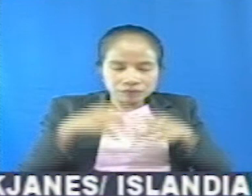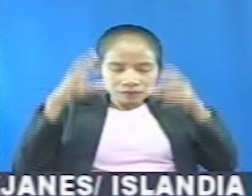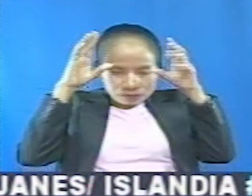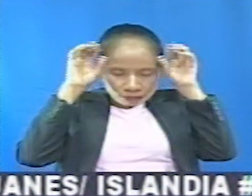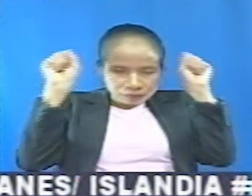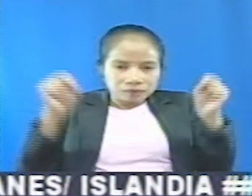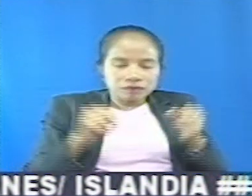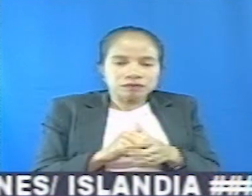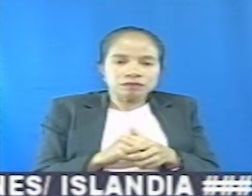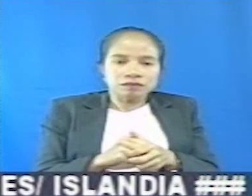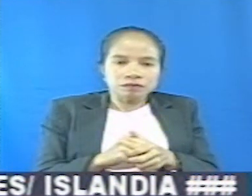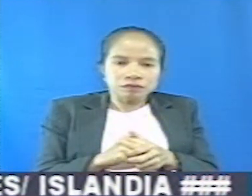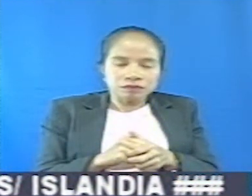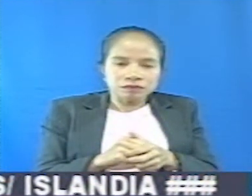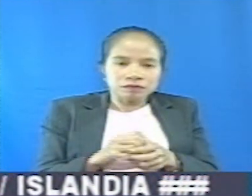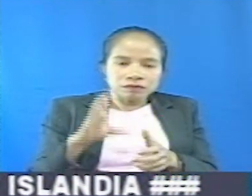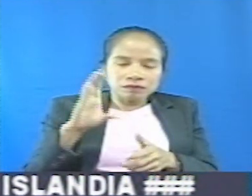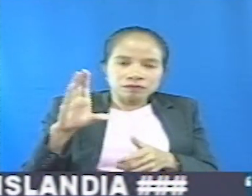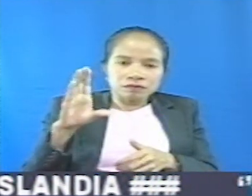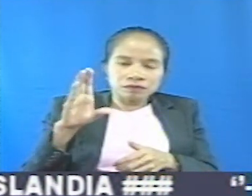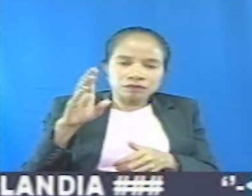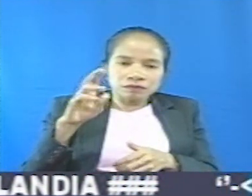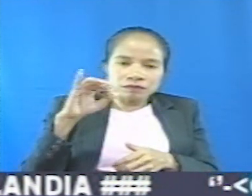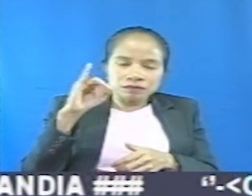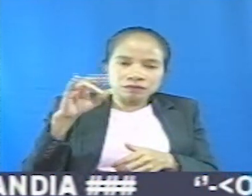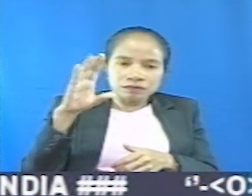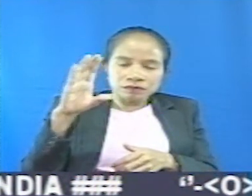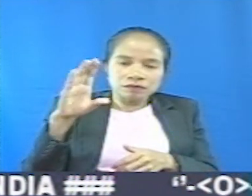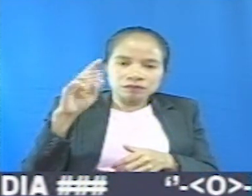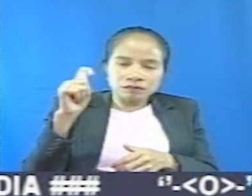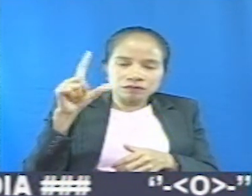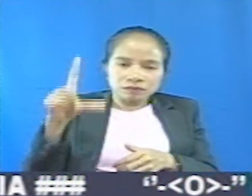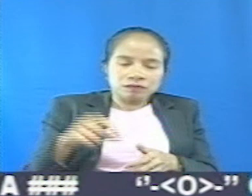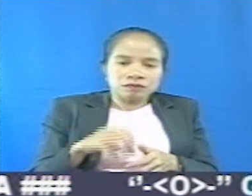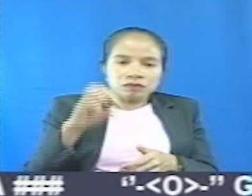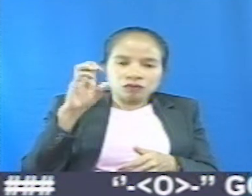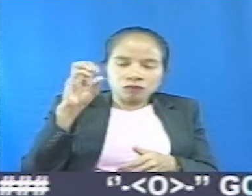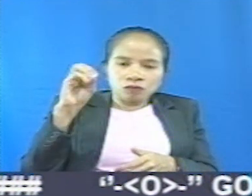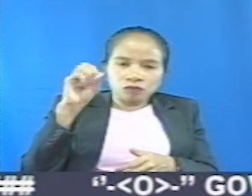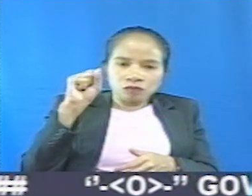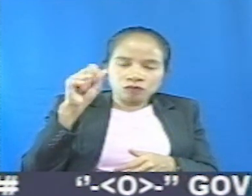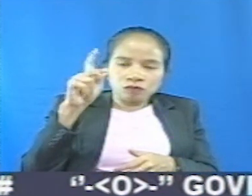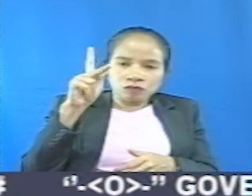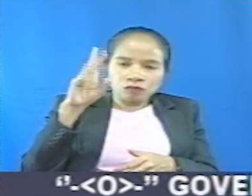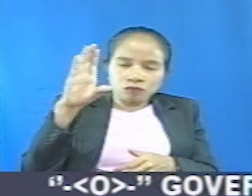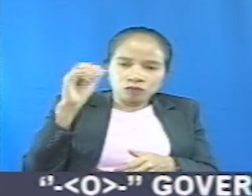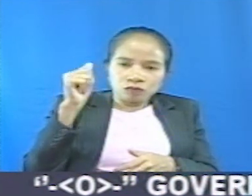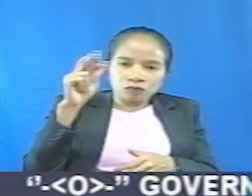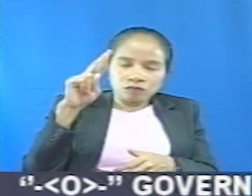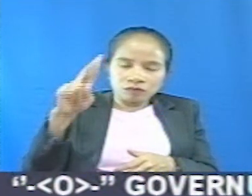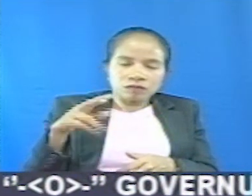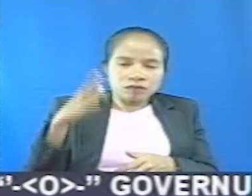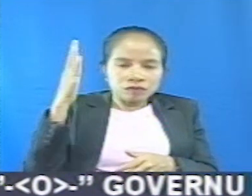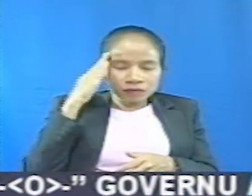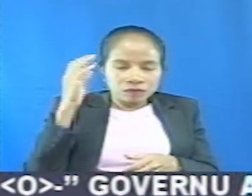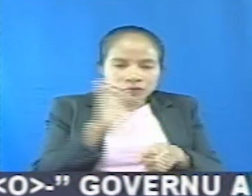Presidente Câmara Comércio e Indústria Timor Leste, CCITL, Oscar Lima, análise katak. Economia